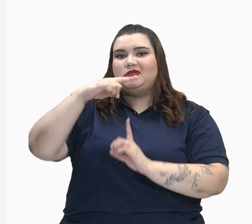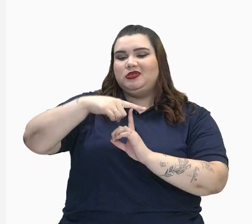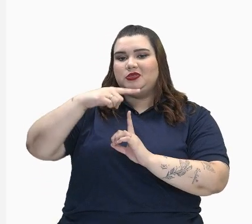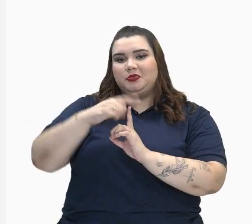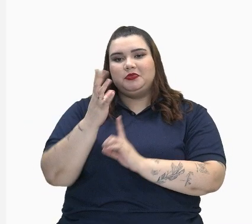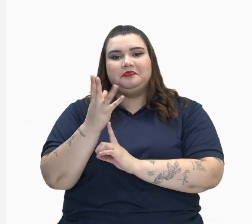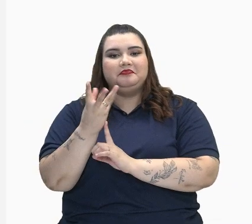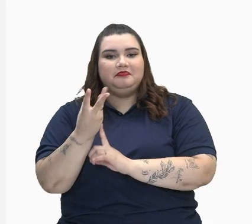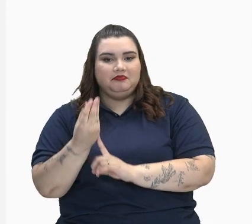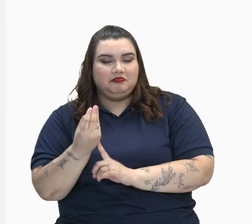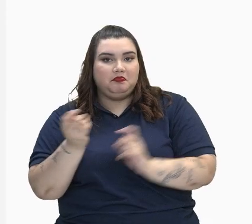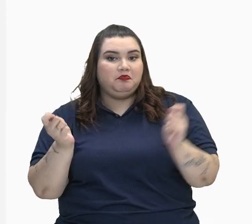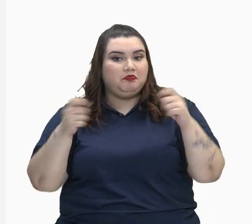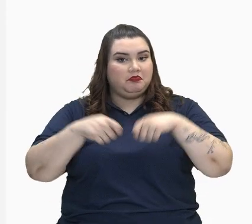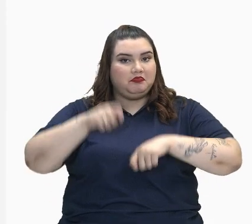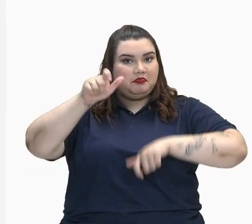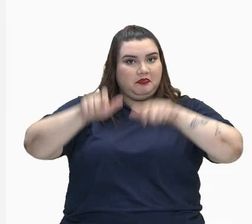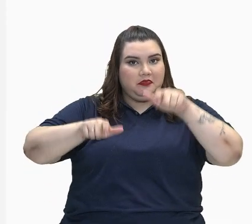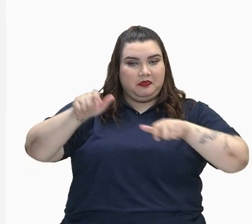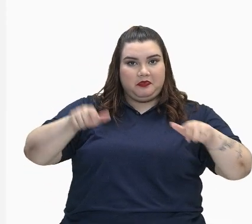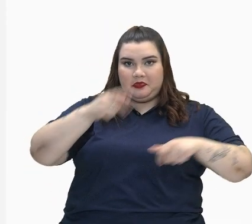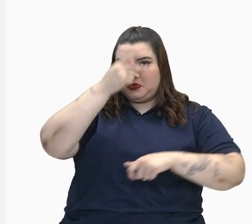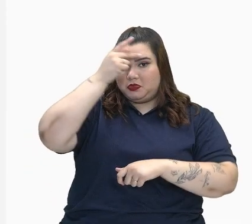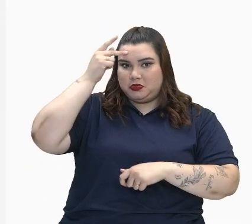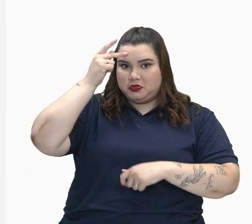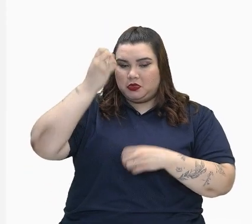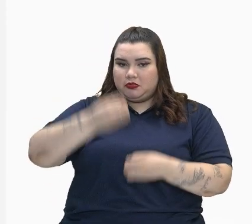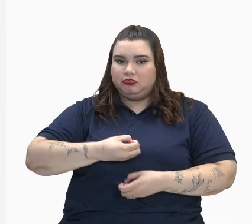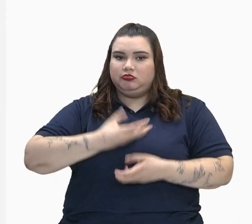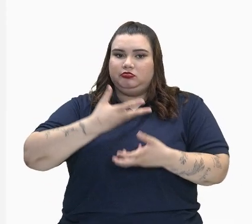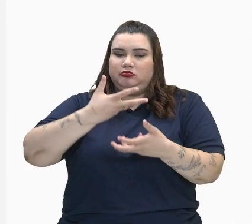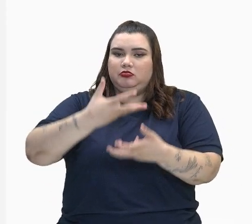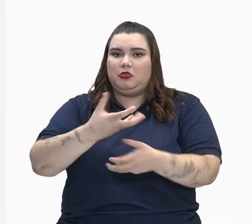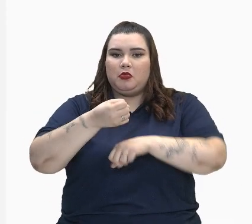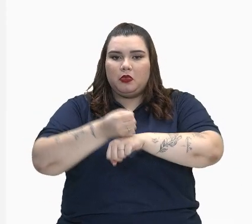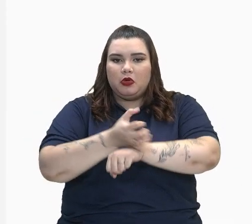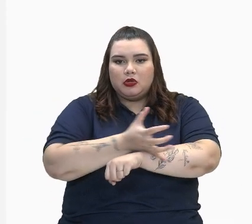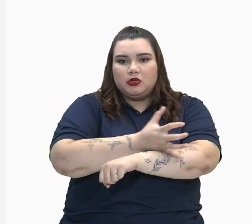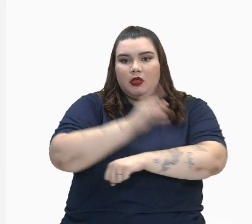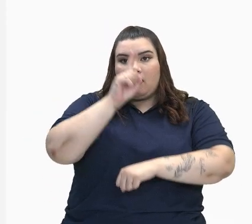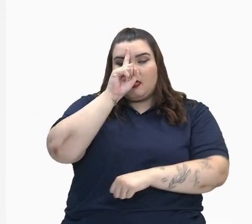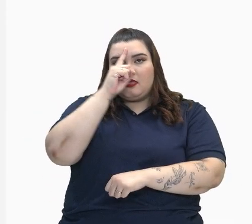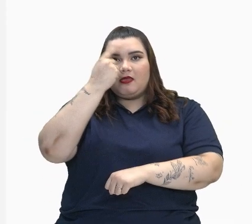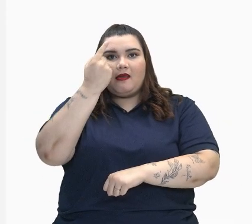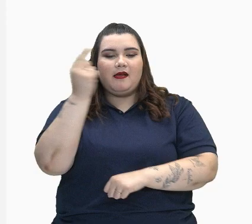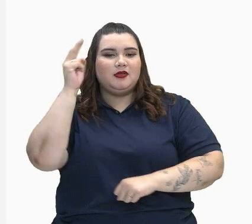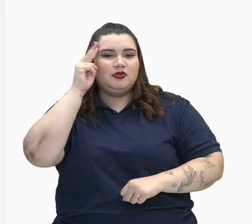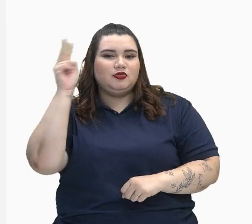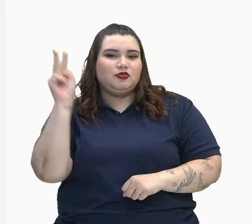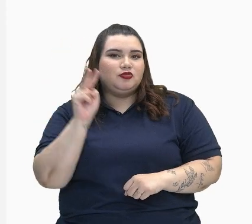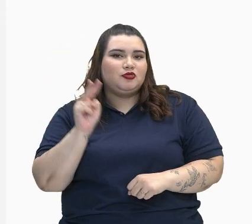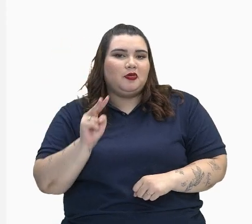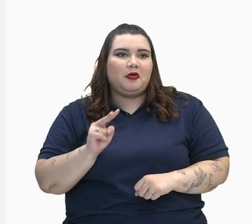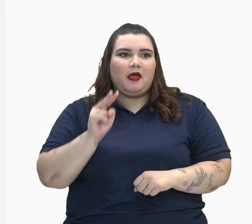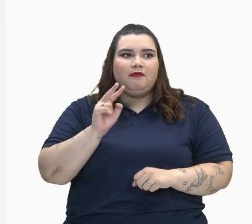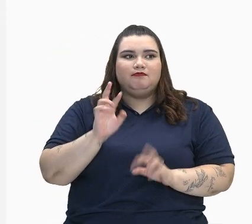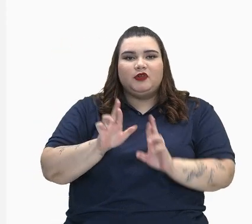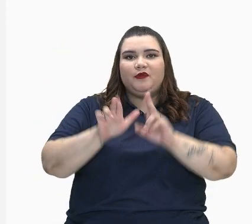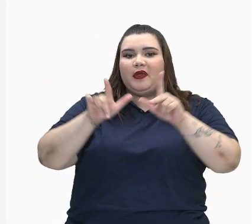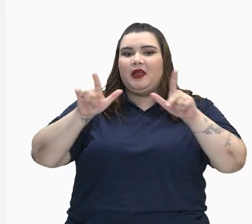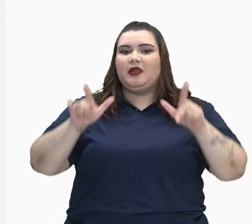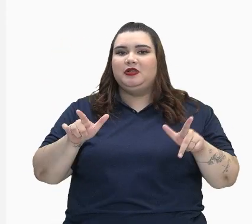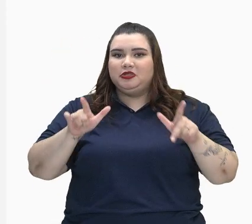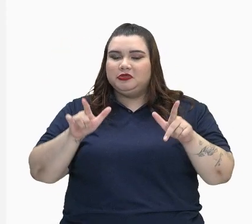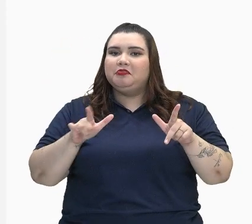artes cênicas, permitindo que o artista expresse suas emoções, ideias, história de